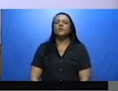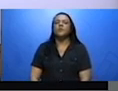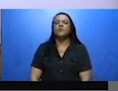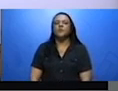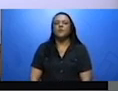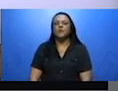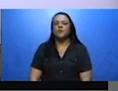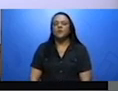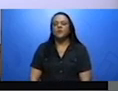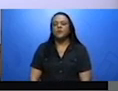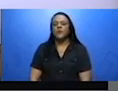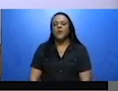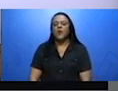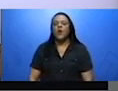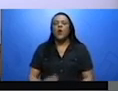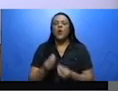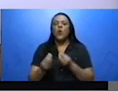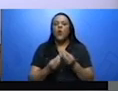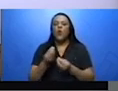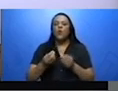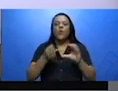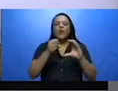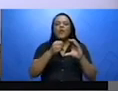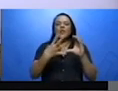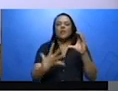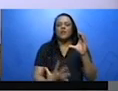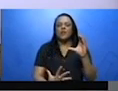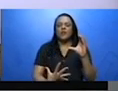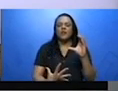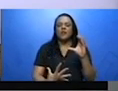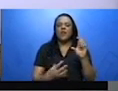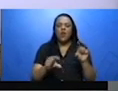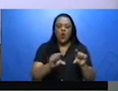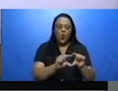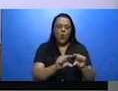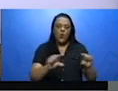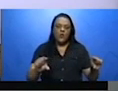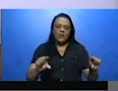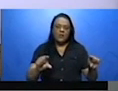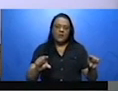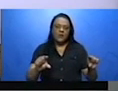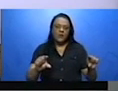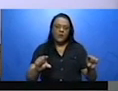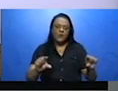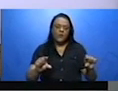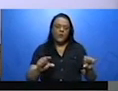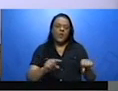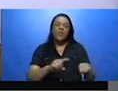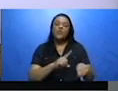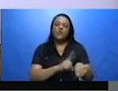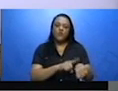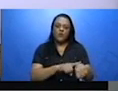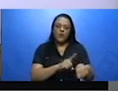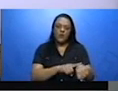Então, ela é classificada como oração adverbial temporal, que é aquela última oração que nós vimos, reduzida de